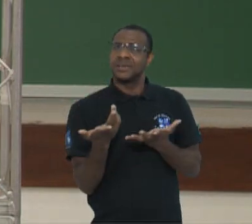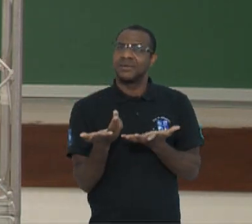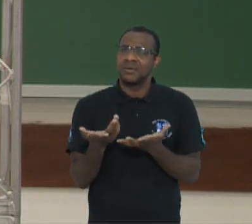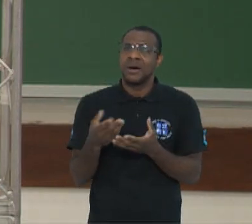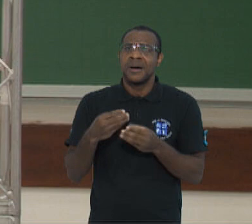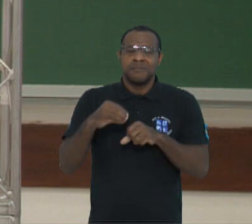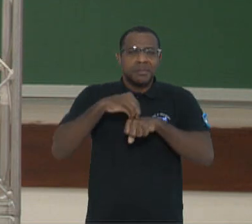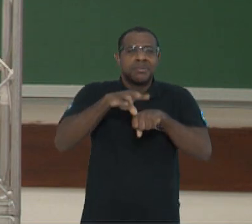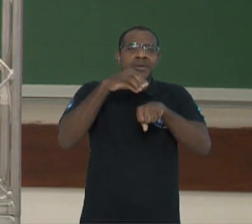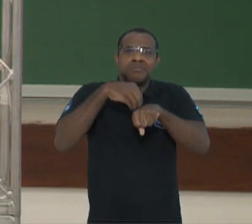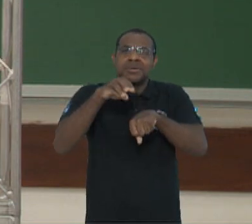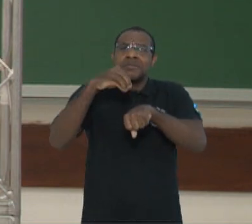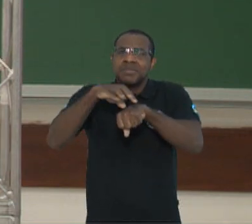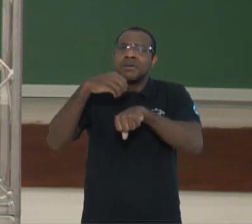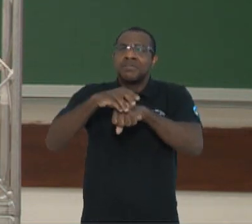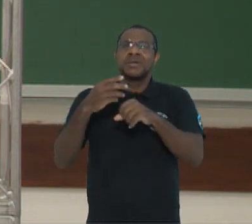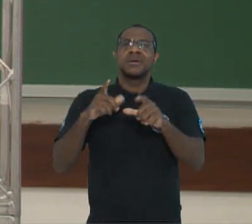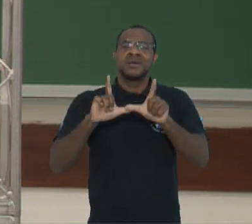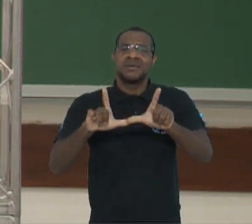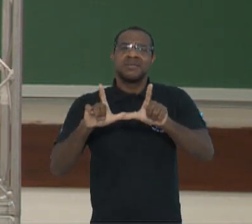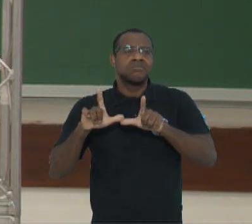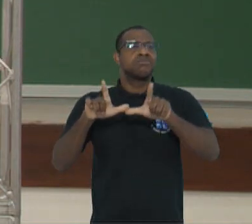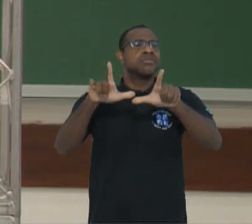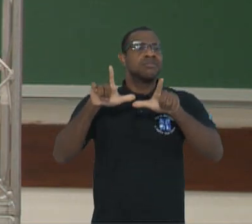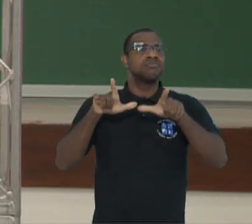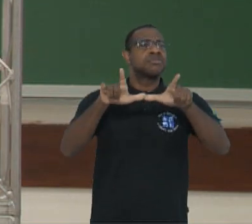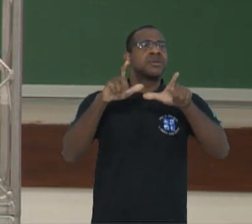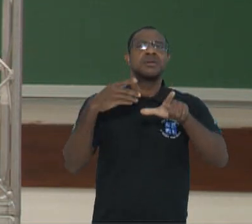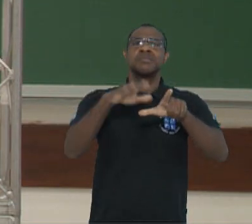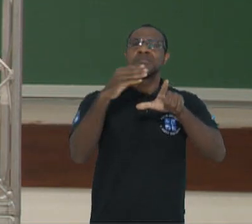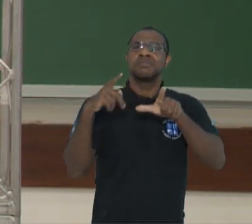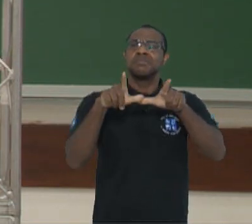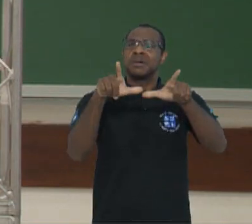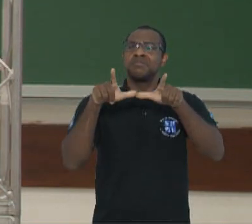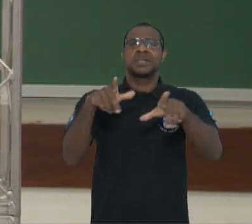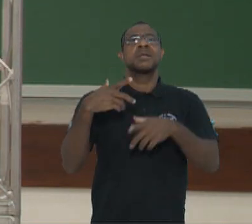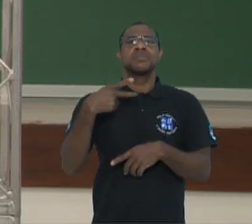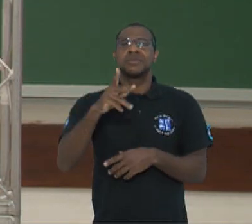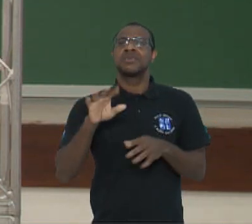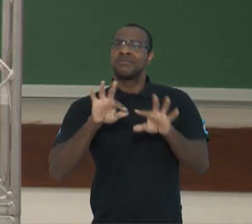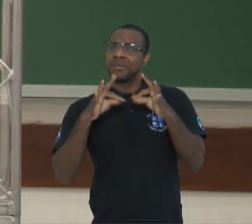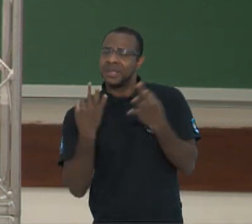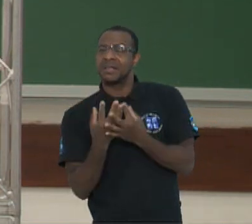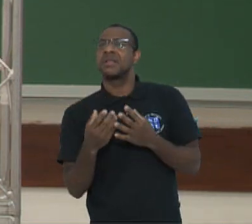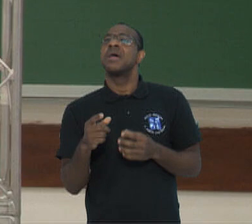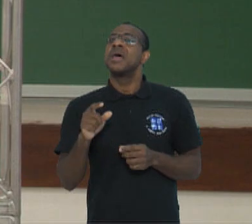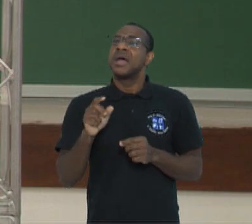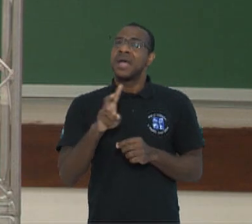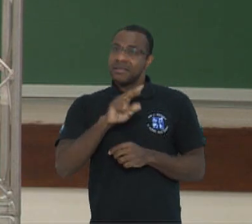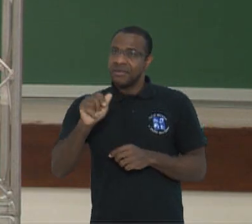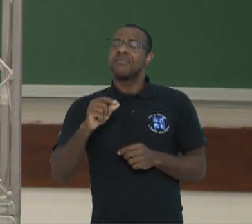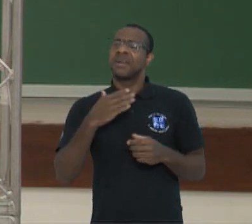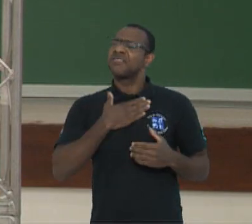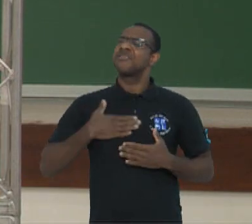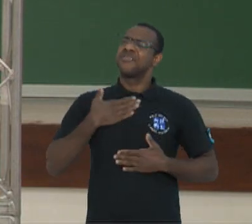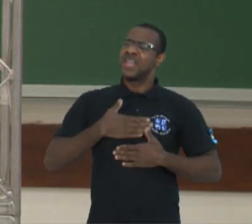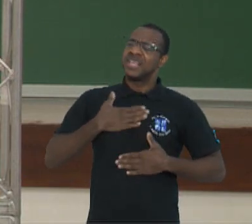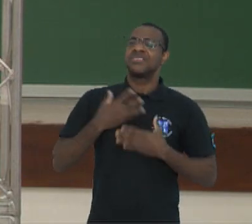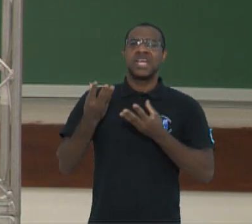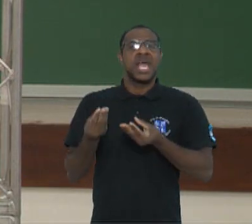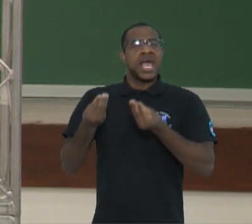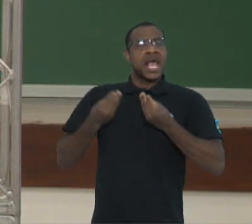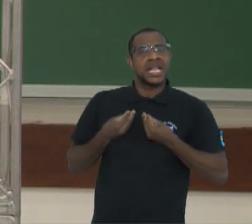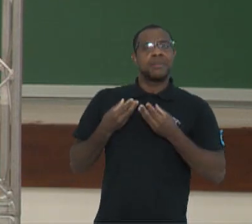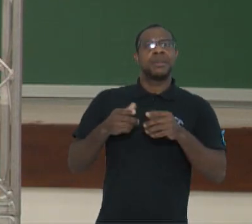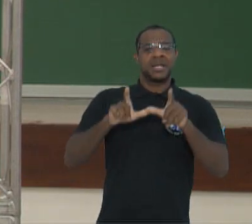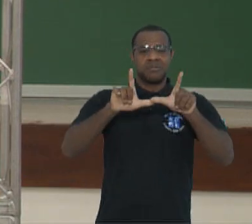seus amigos, mande para os seus familiares, que com toda certeza eles sim vão ficar muito felizes em receber